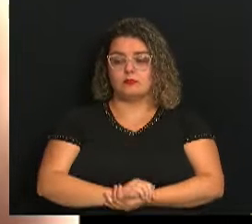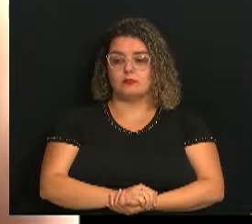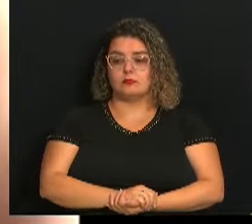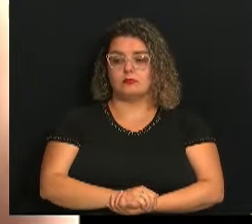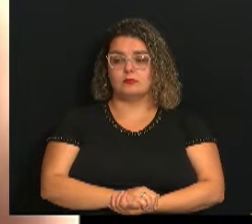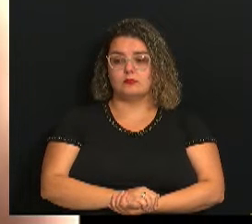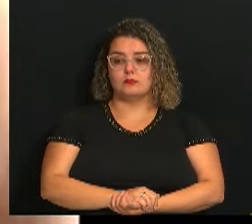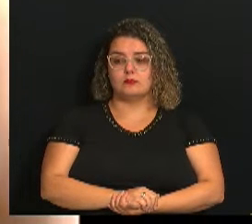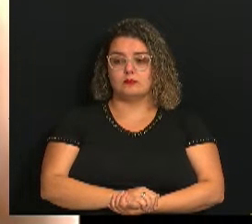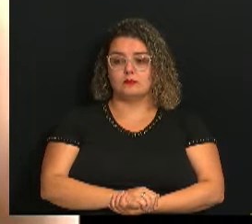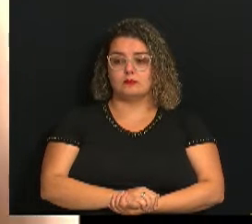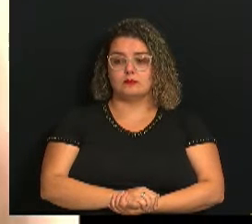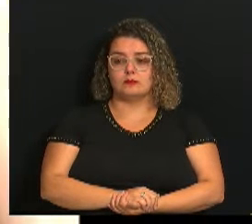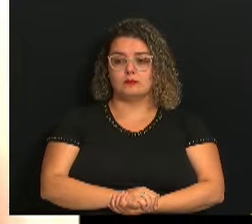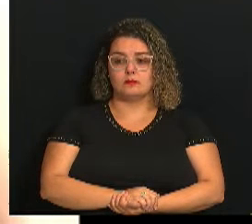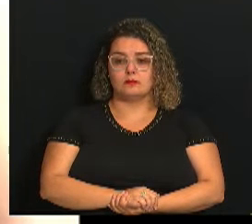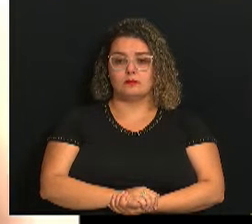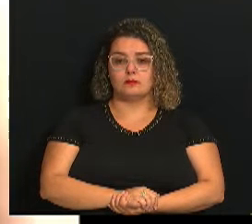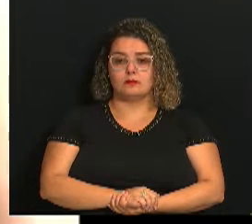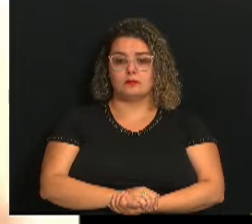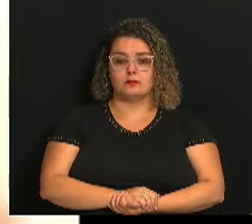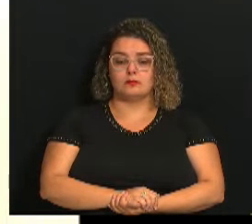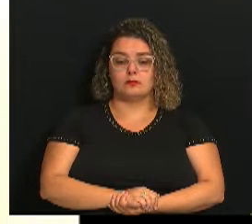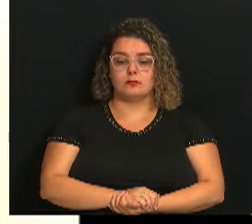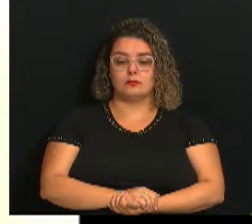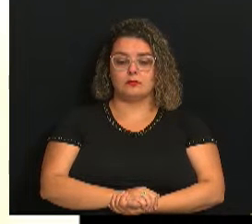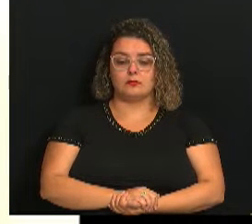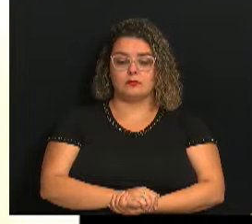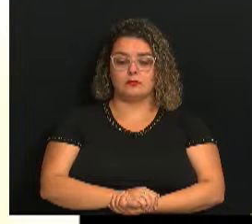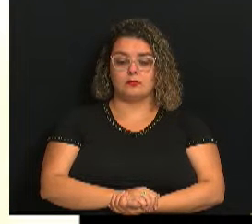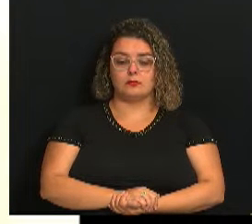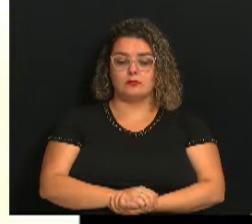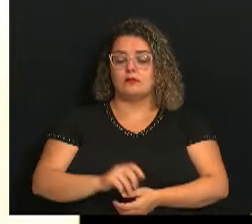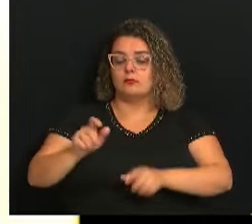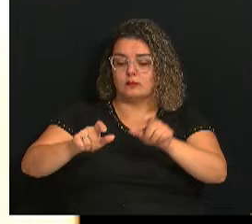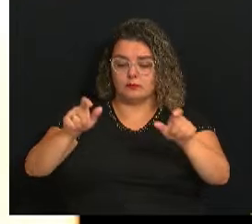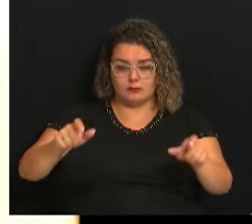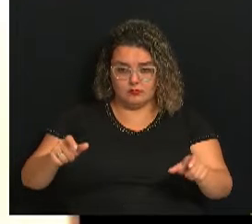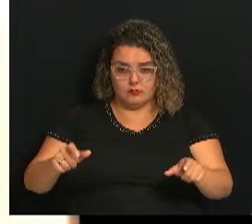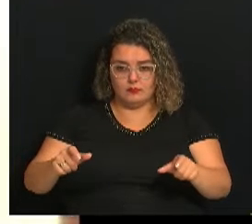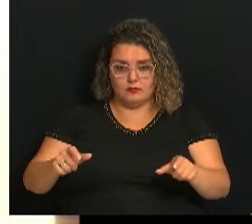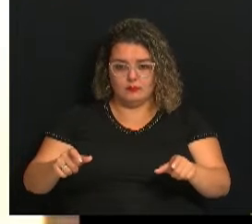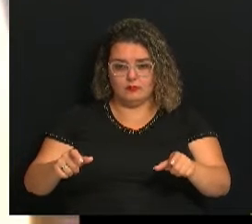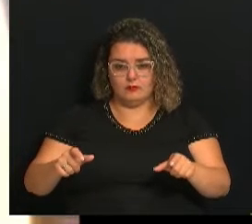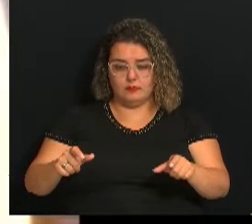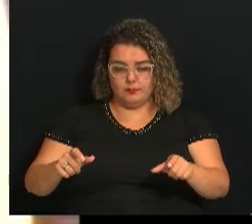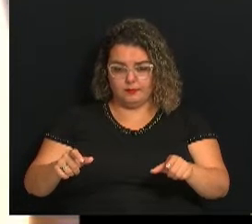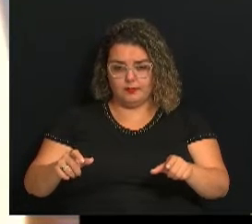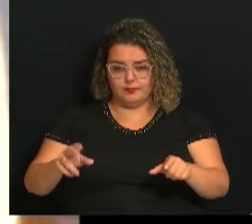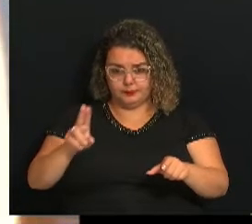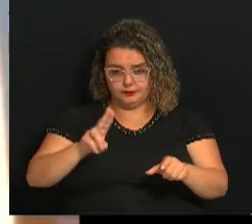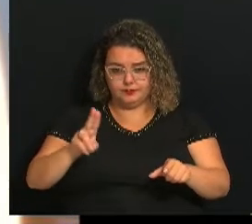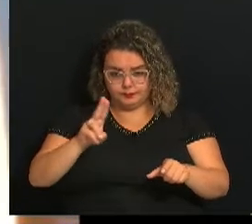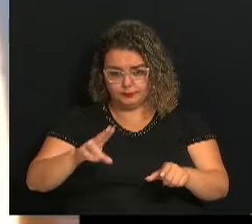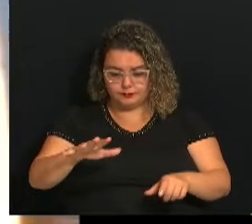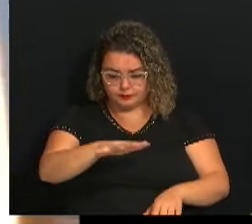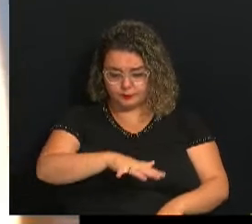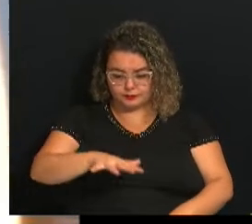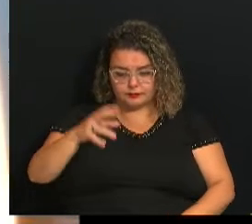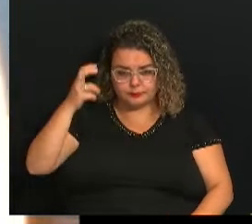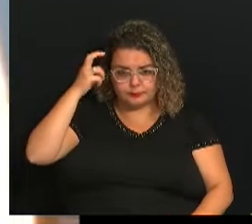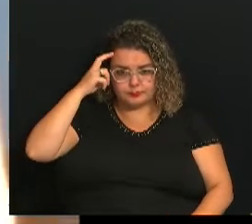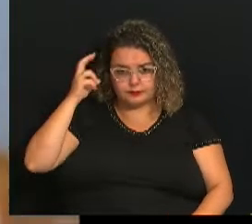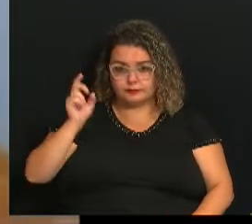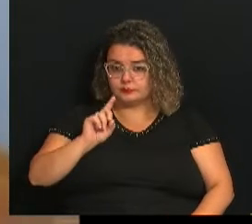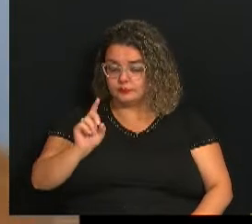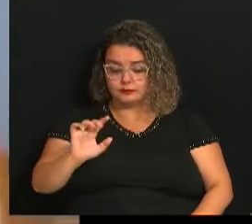ela é usufruída pela população, é importante dizer que a cultura em Campinas não acontece só nesses espaços públicos.